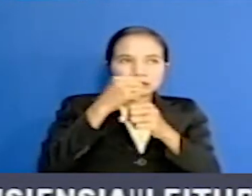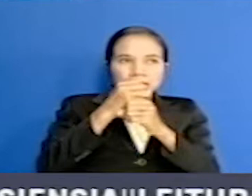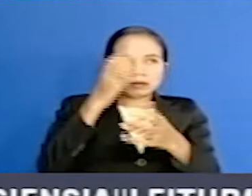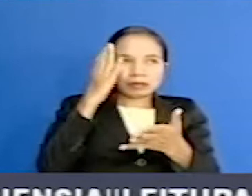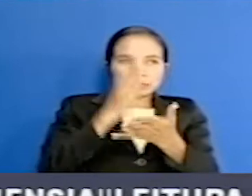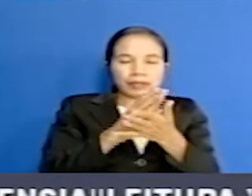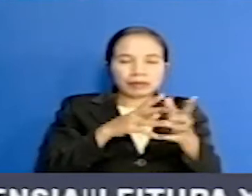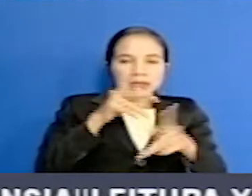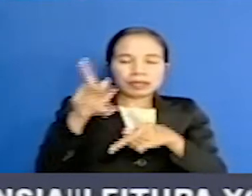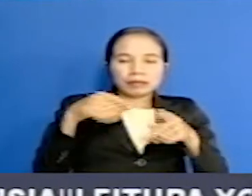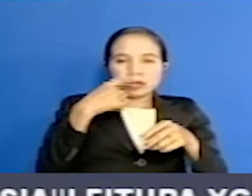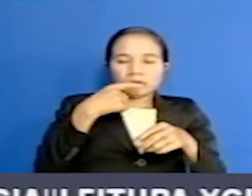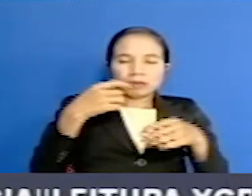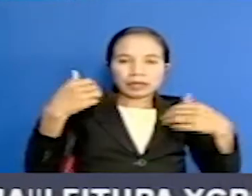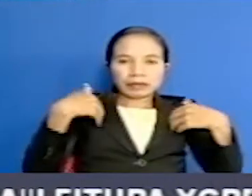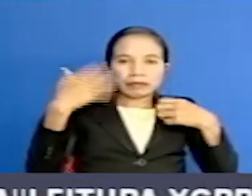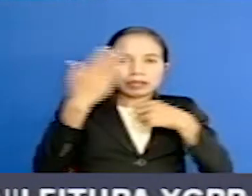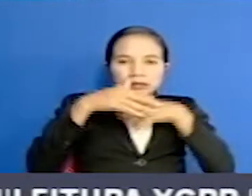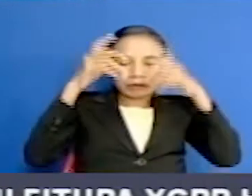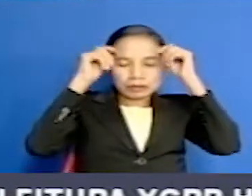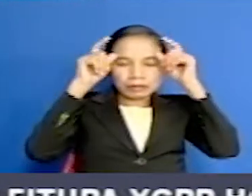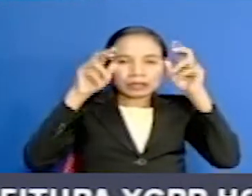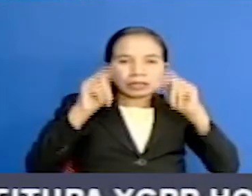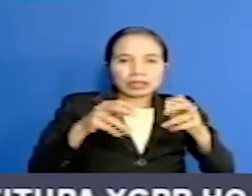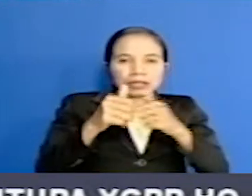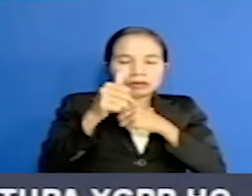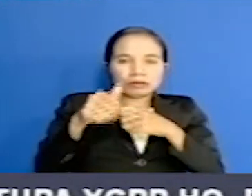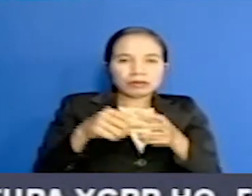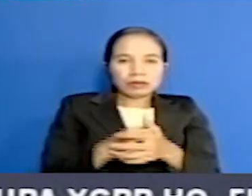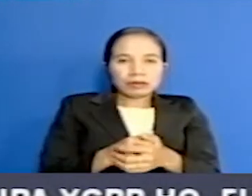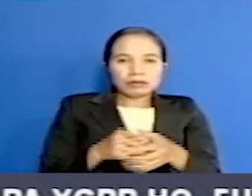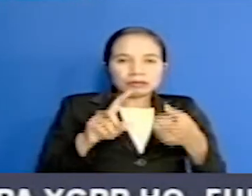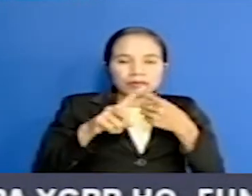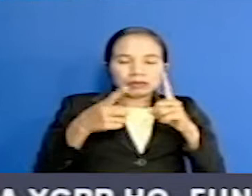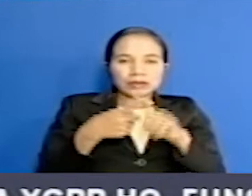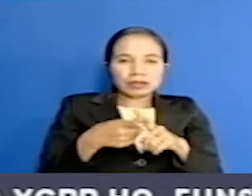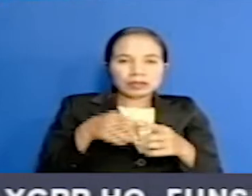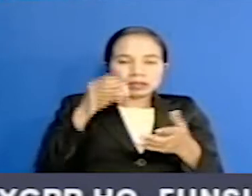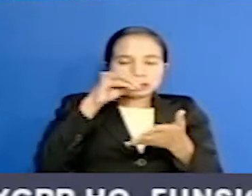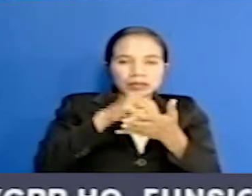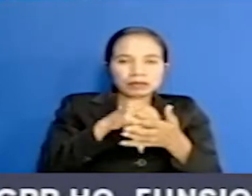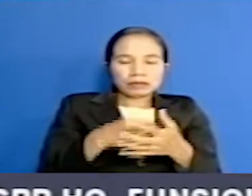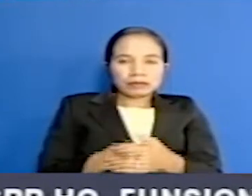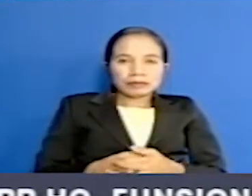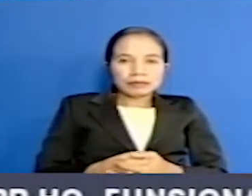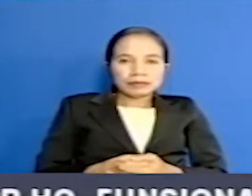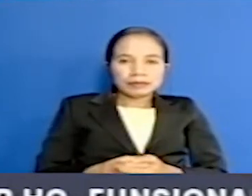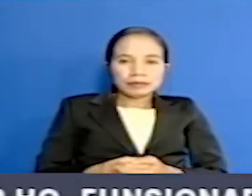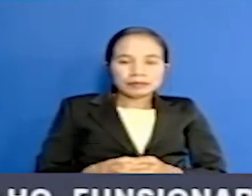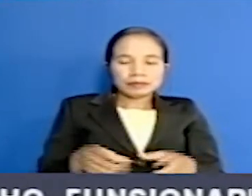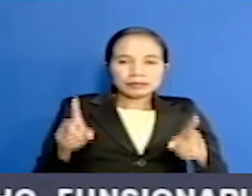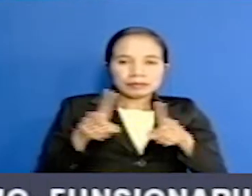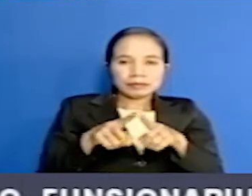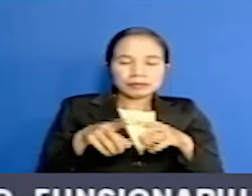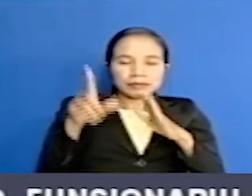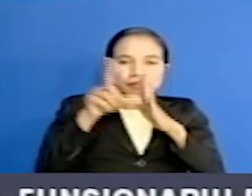ba sidaram sedit ma kaitan nasa Timor Leste tem ki baze ba normas o legalidad nem ma consagre tene konsa ngerte e hanesa mo sidene konstitusia ngerte